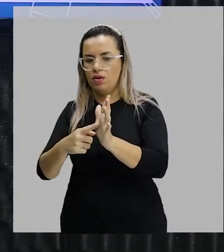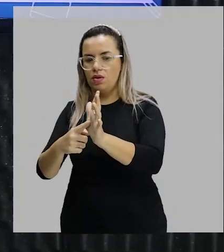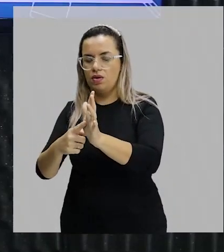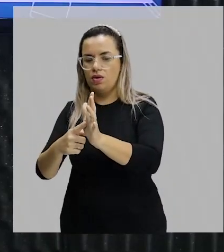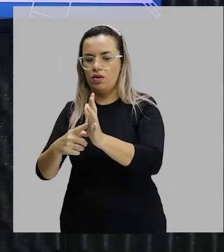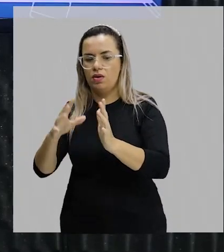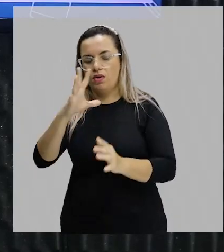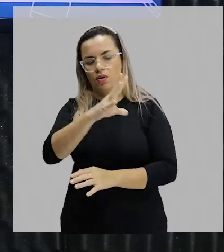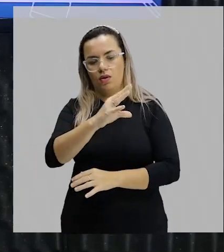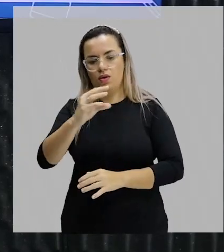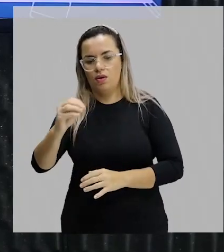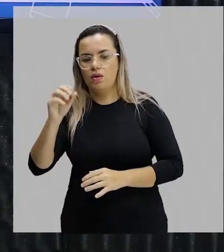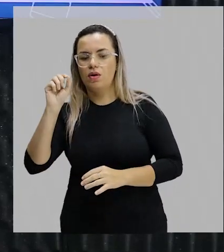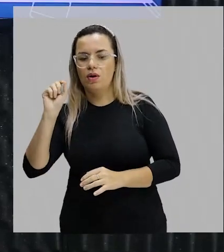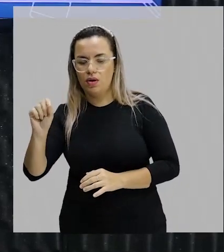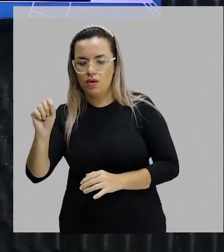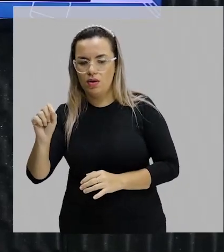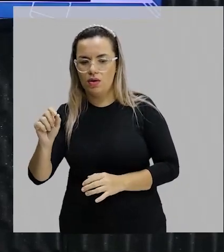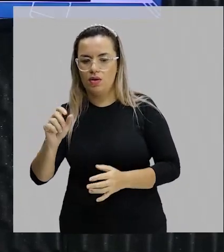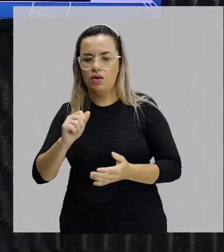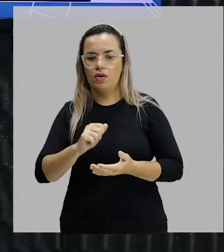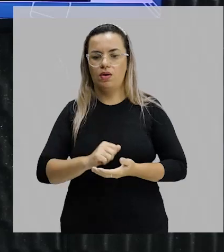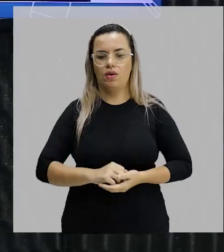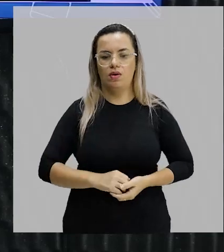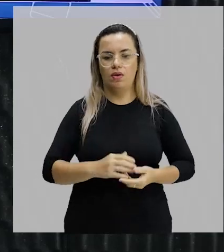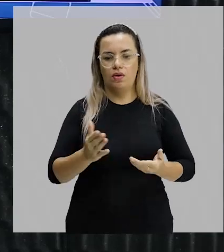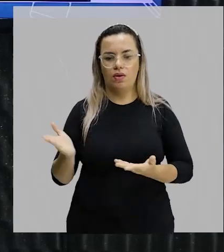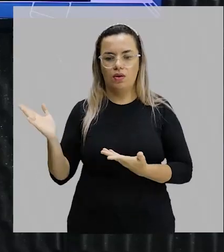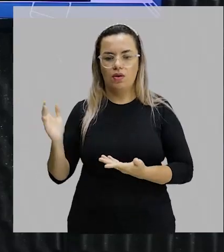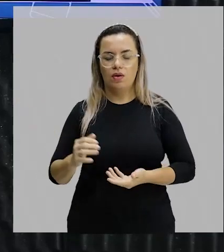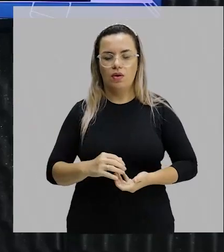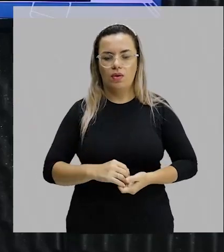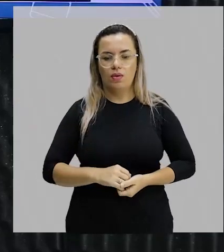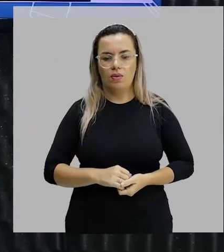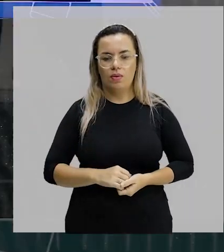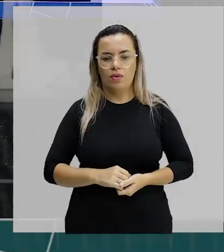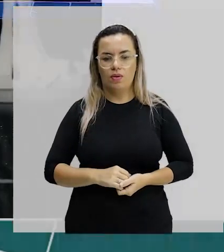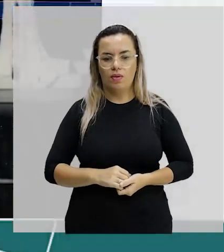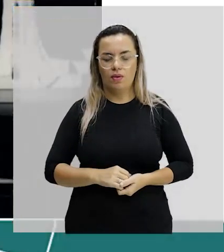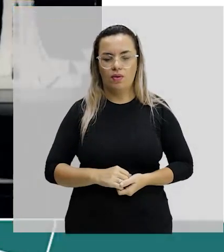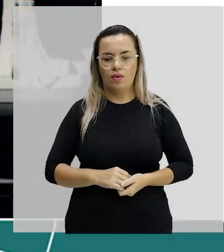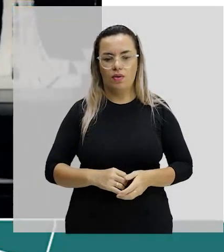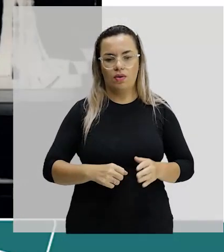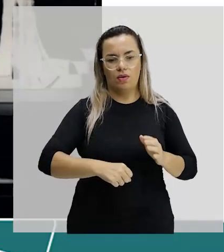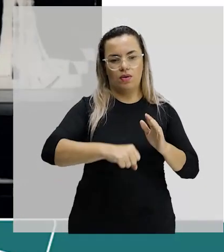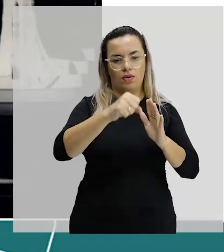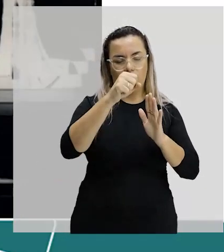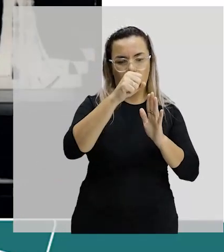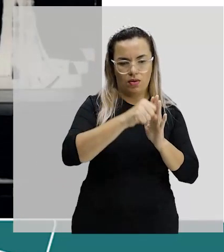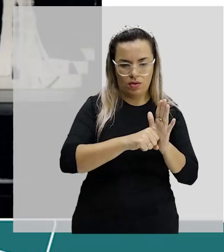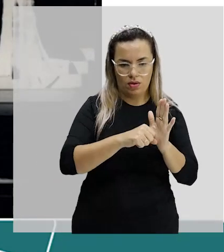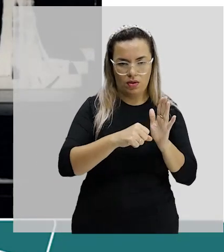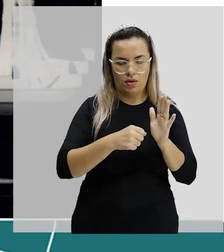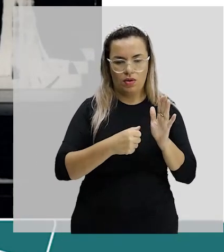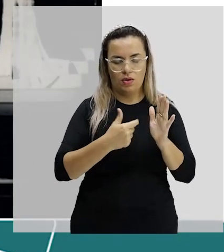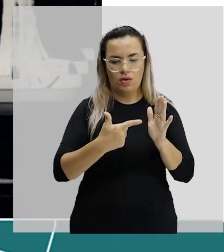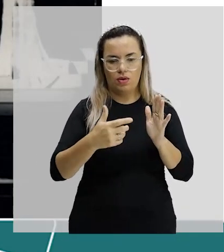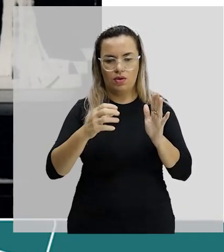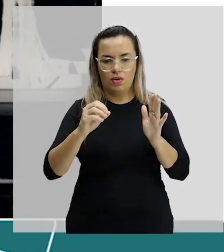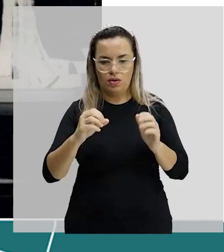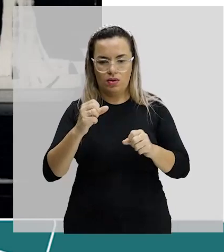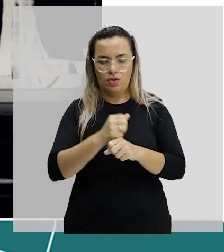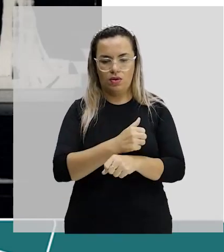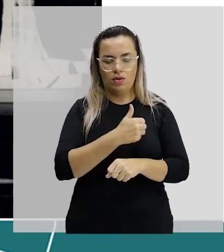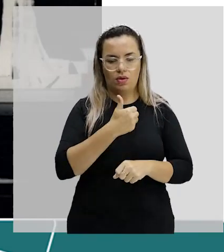feito para um espetáculo chamado Grease, da Atelier Teatro Musical. Já no século XX, em 1950, um cara que pouca